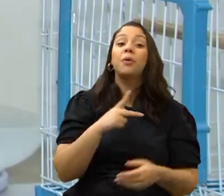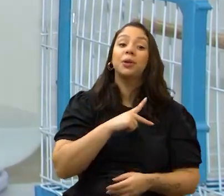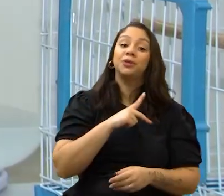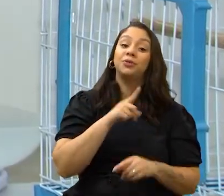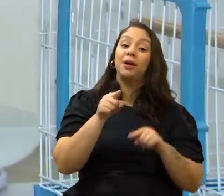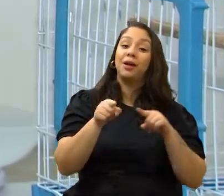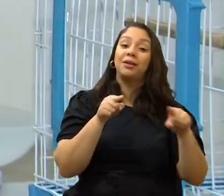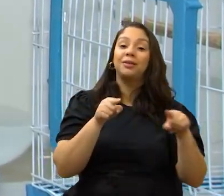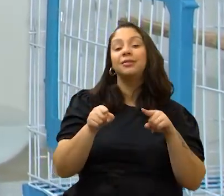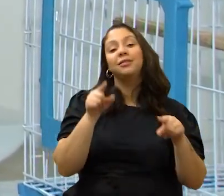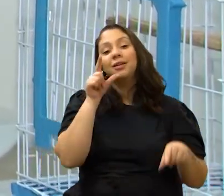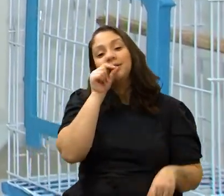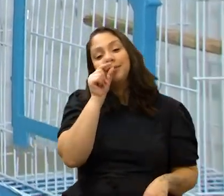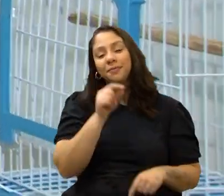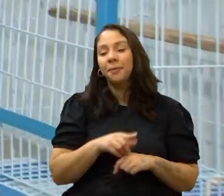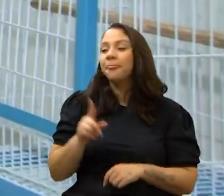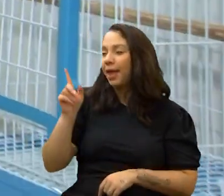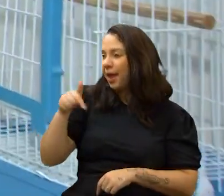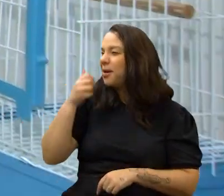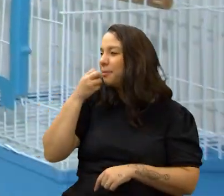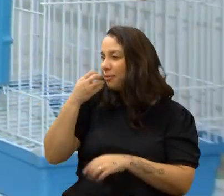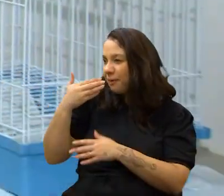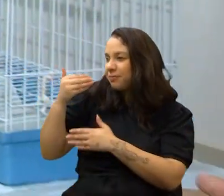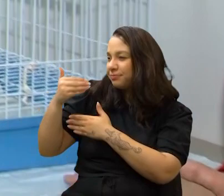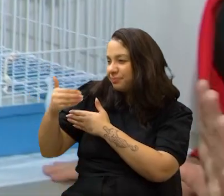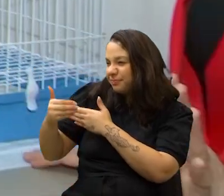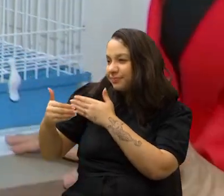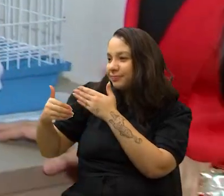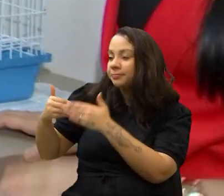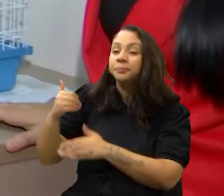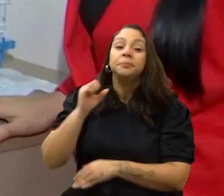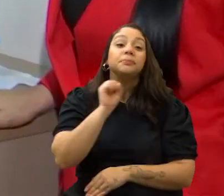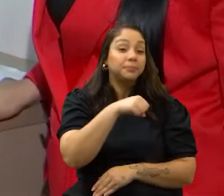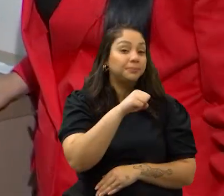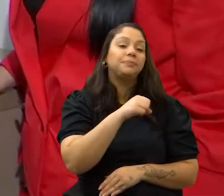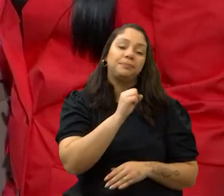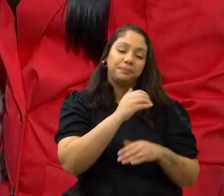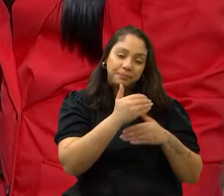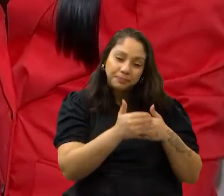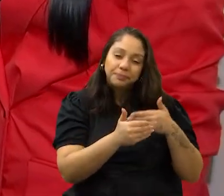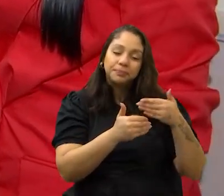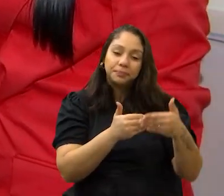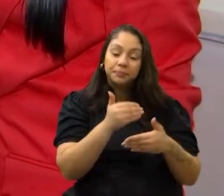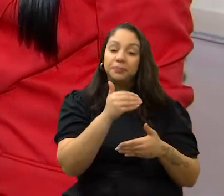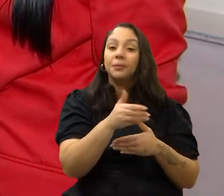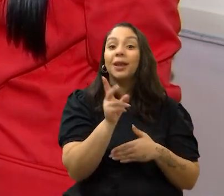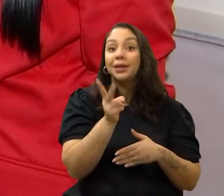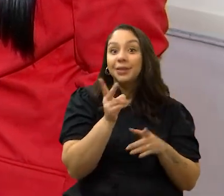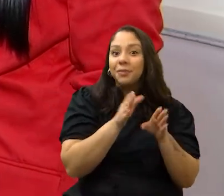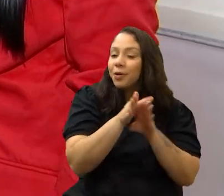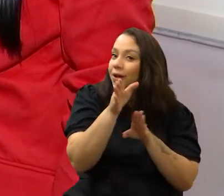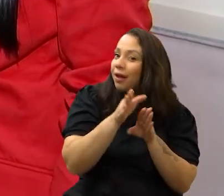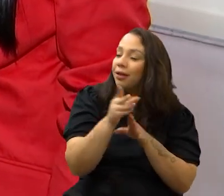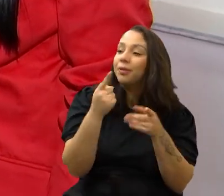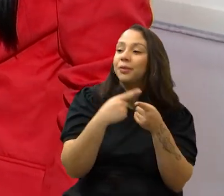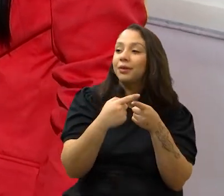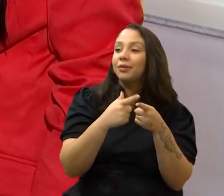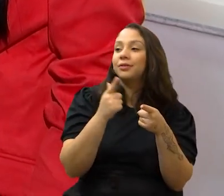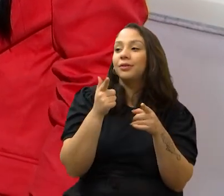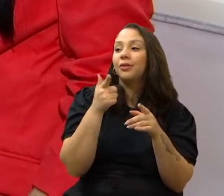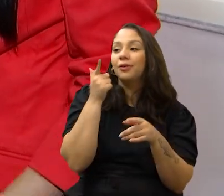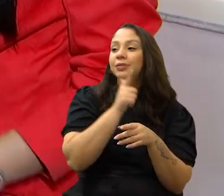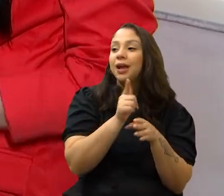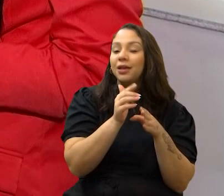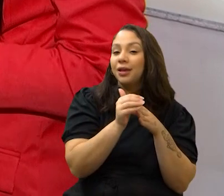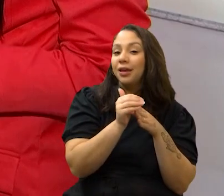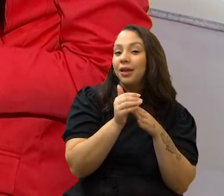muito da personalidade desse animal. É bom ir aos pouquinhos. Isso. E sempre com a nossa orientação, porque daí a gente vai conseguindo